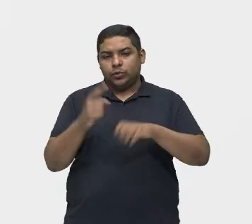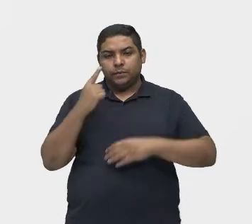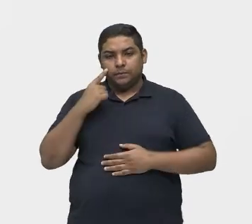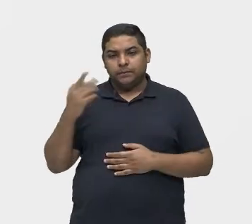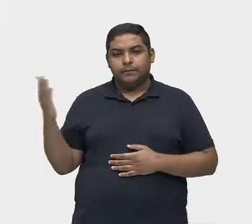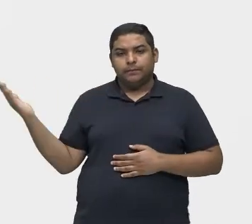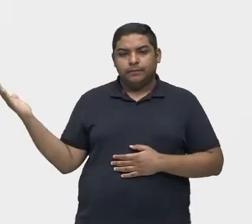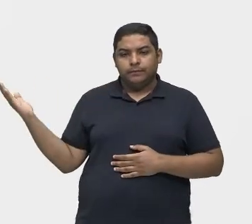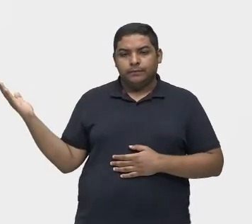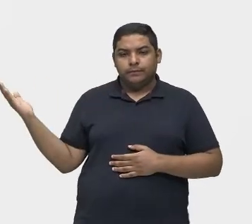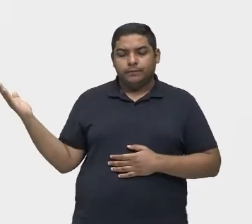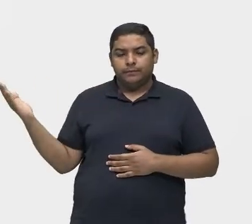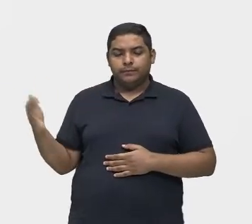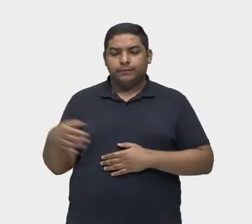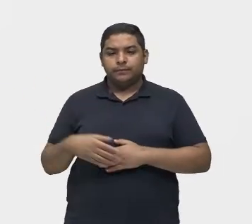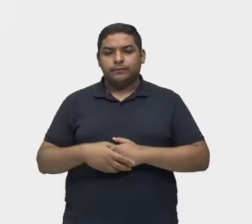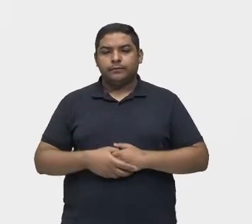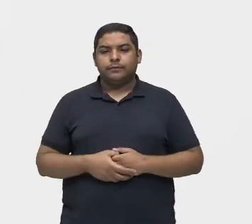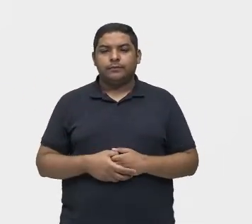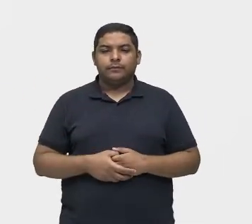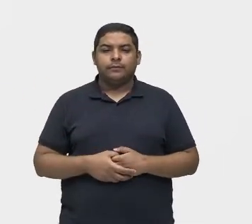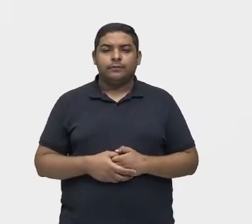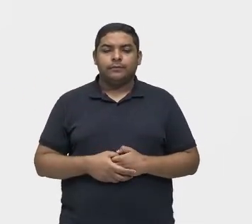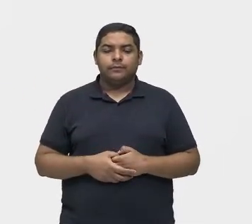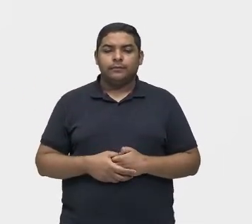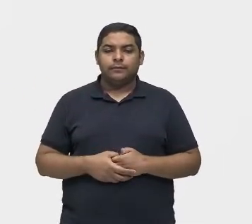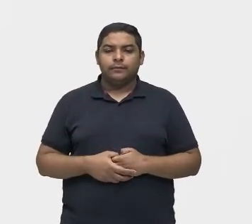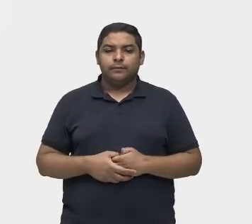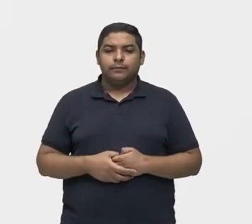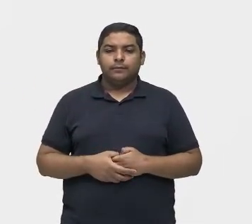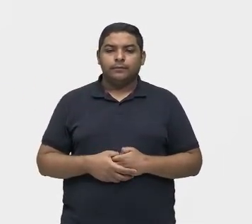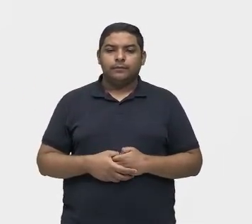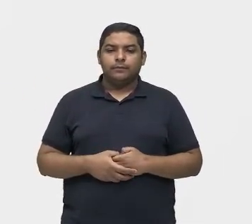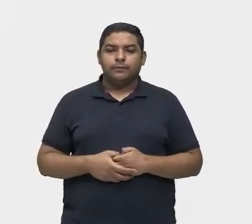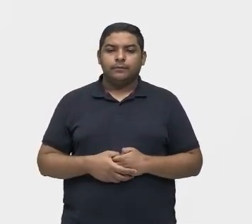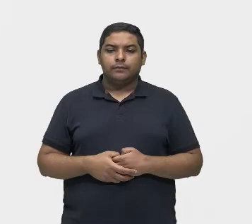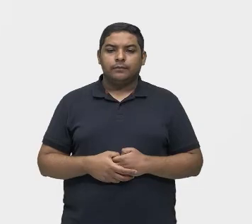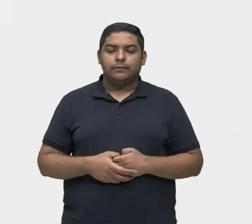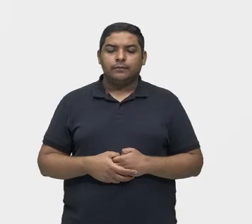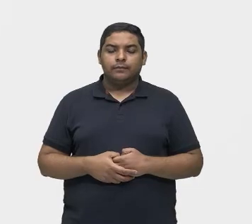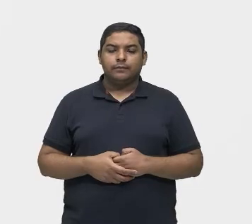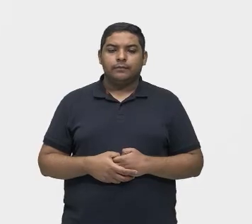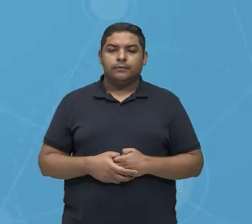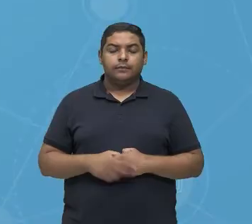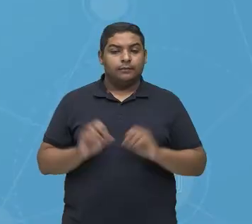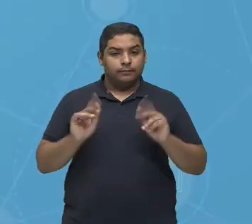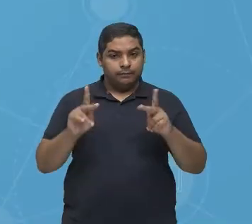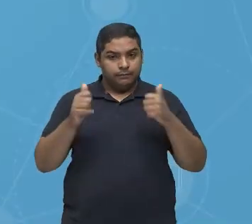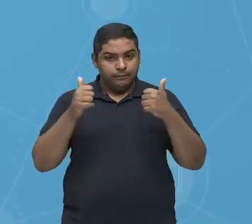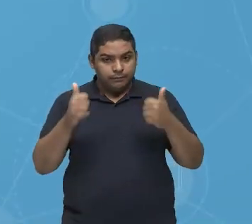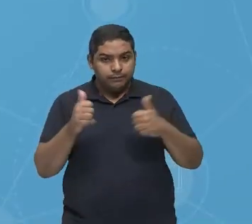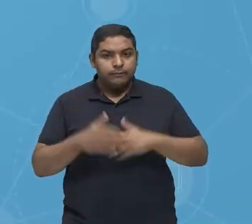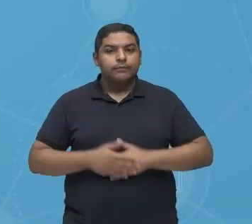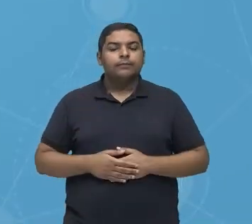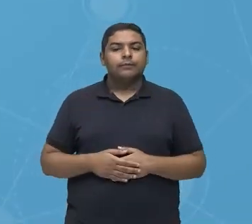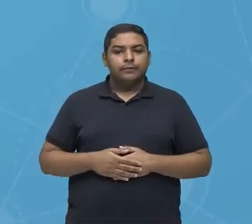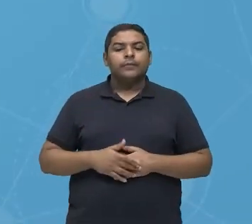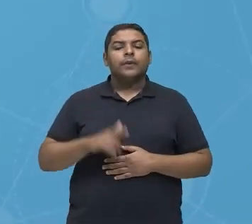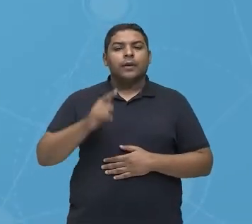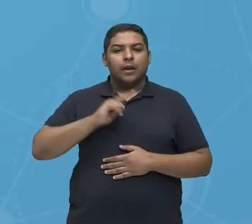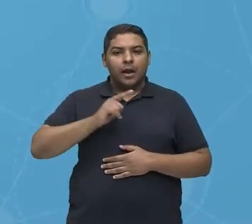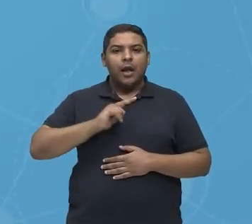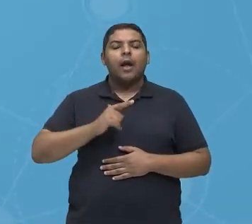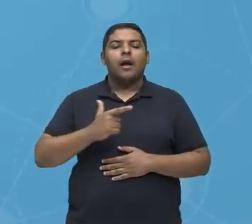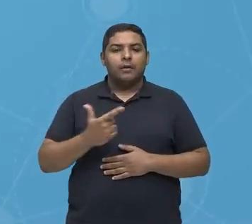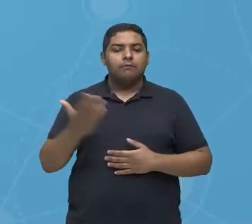Yes, subject, were, ou então a forma negativa, no, subject, were not or weren't. Ok, gente? Então, nós vimos bastante aí sobre